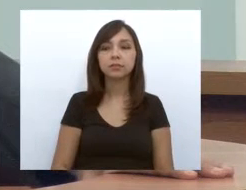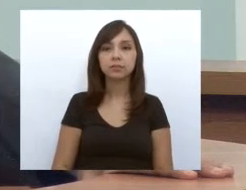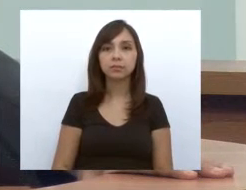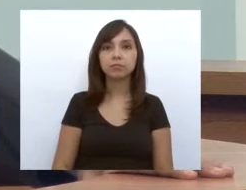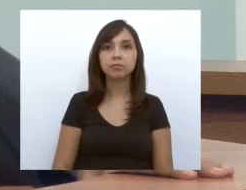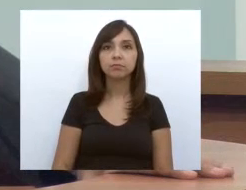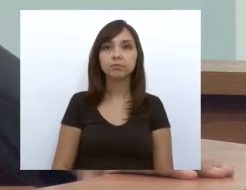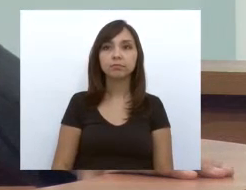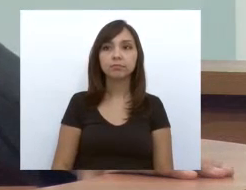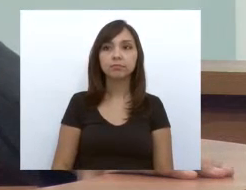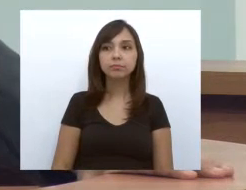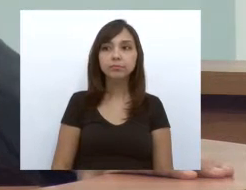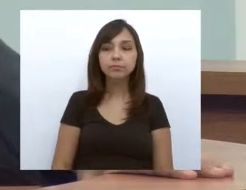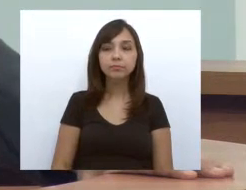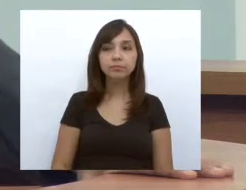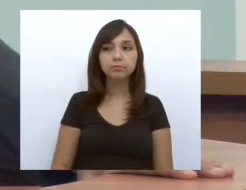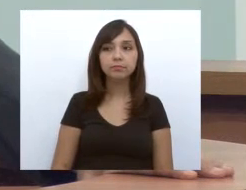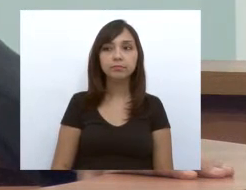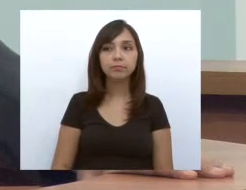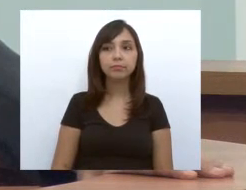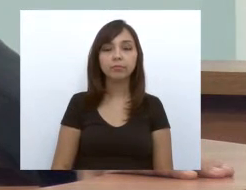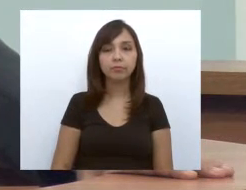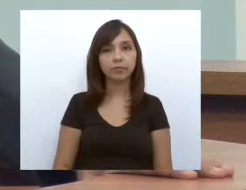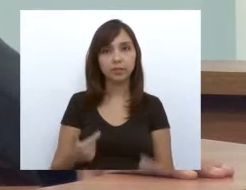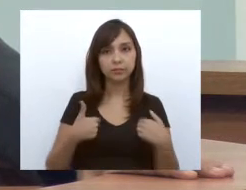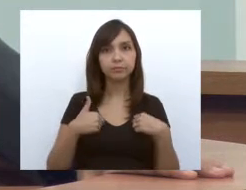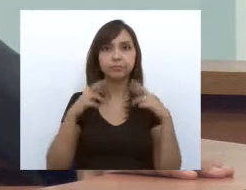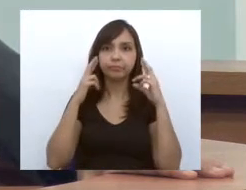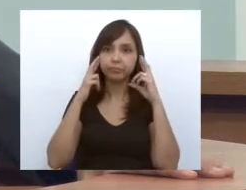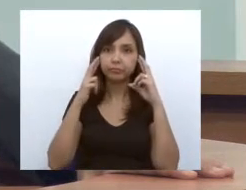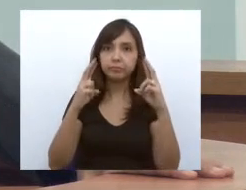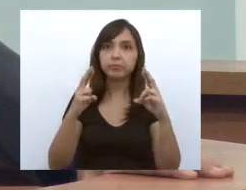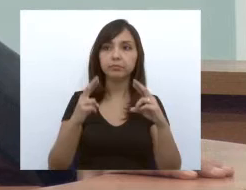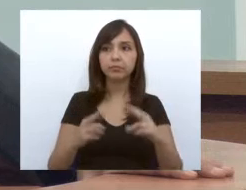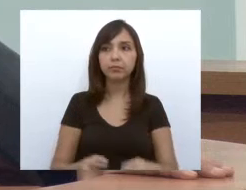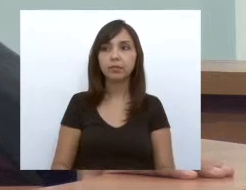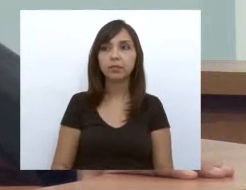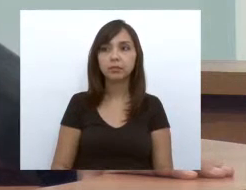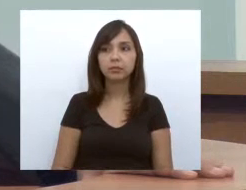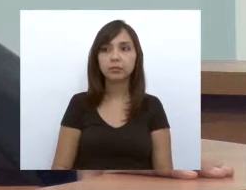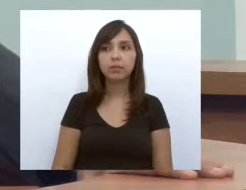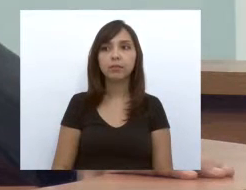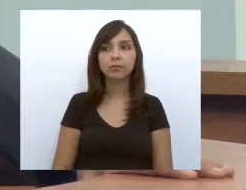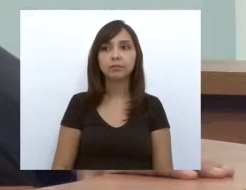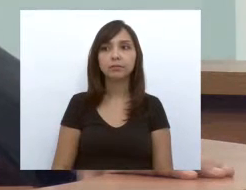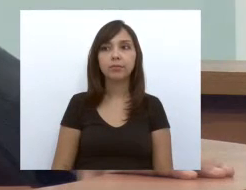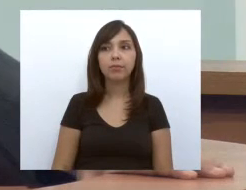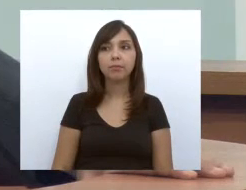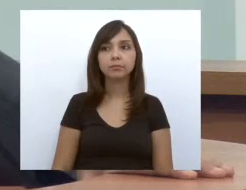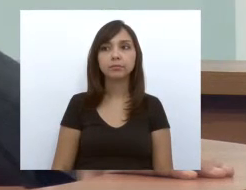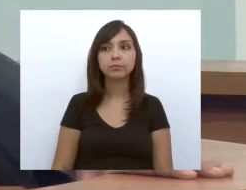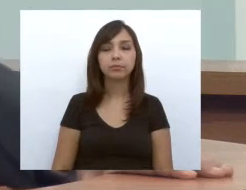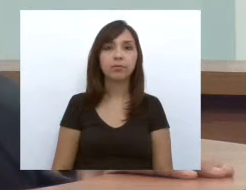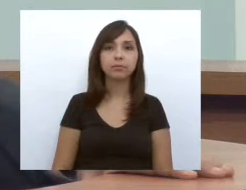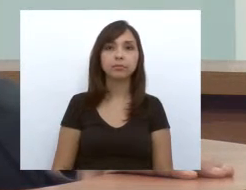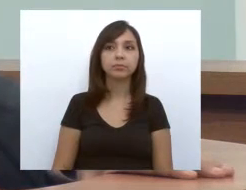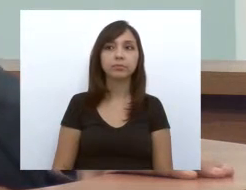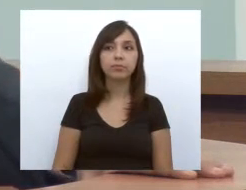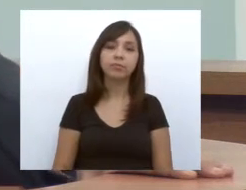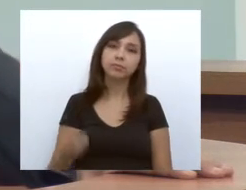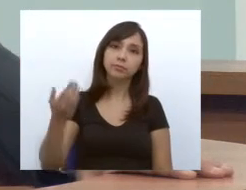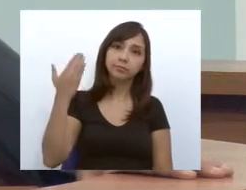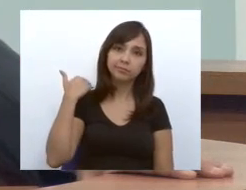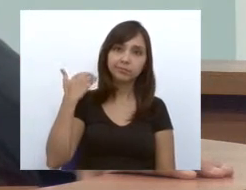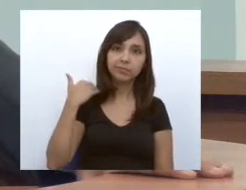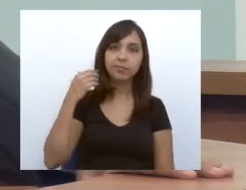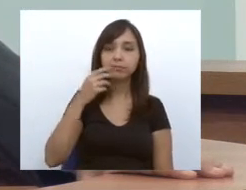forma, com o devido respeito, defender-me da fala do meu colega de